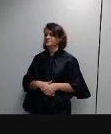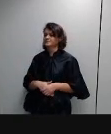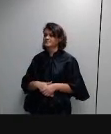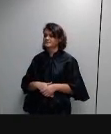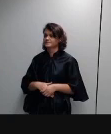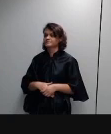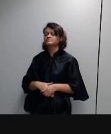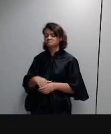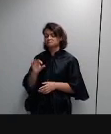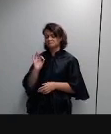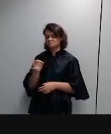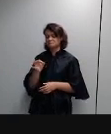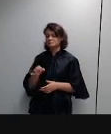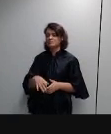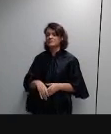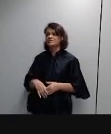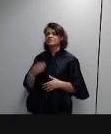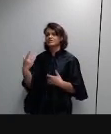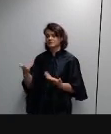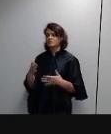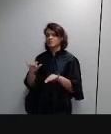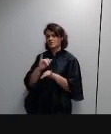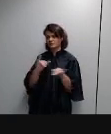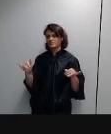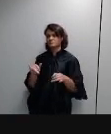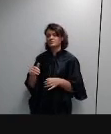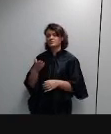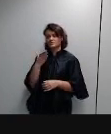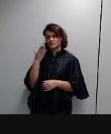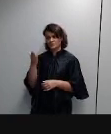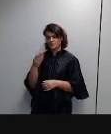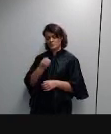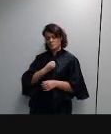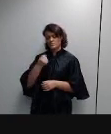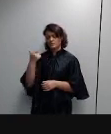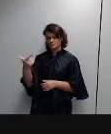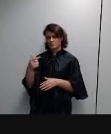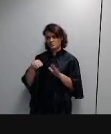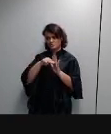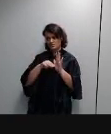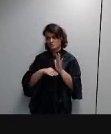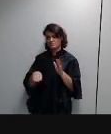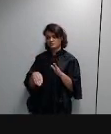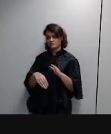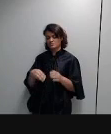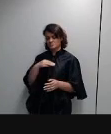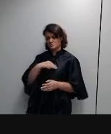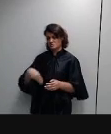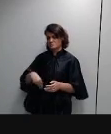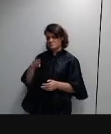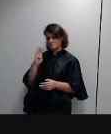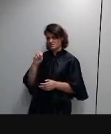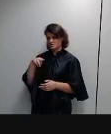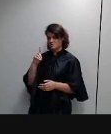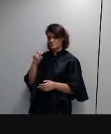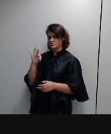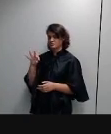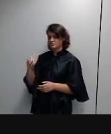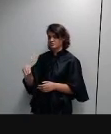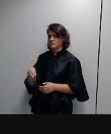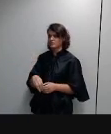eu no caso anuncio que o item 2 da lista do ministro Benedito que o recurso especial 1 milhão